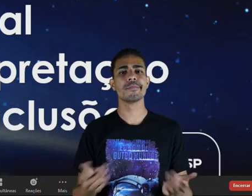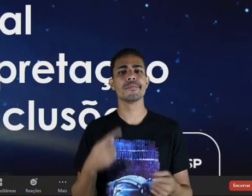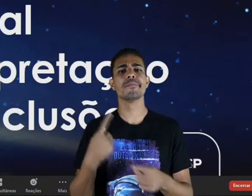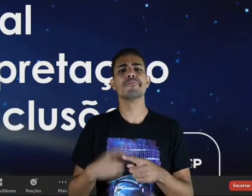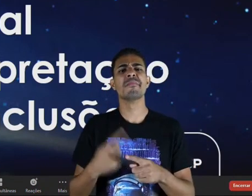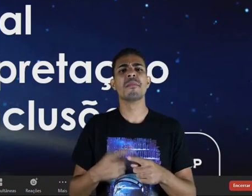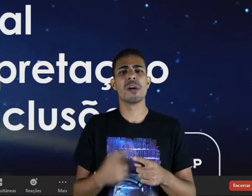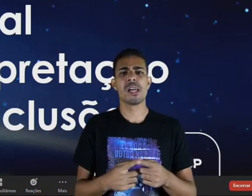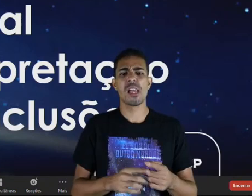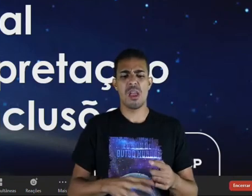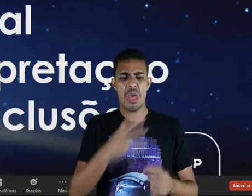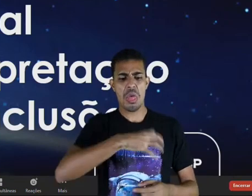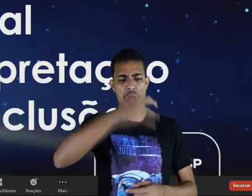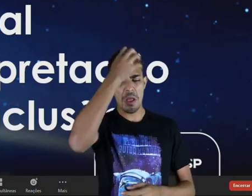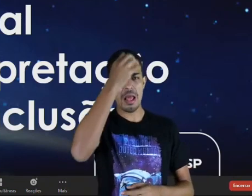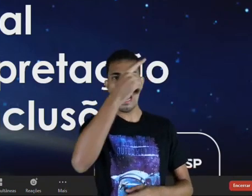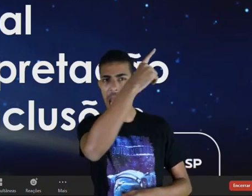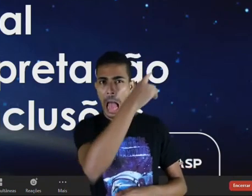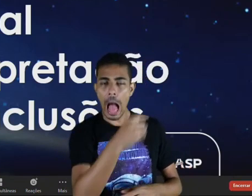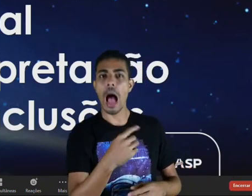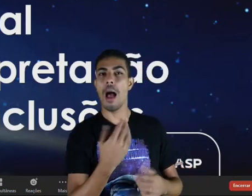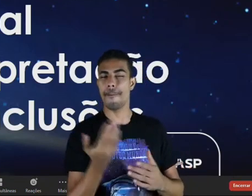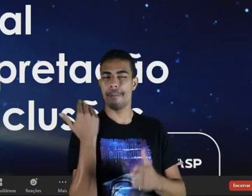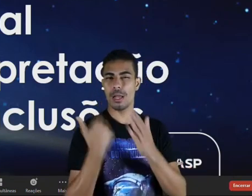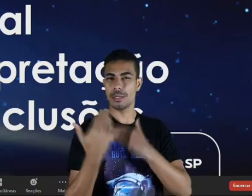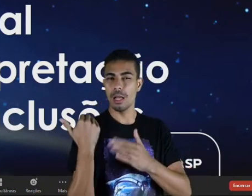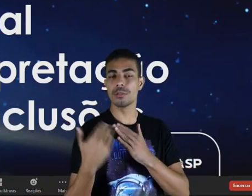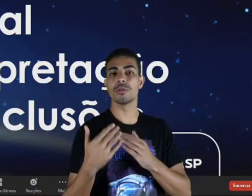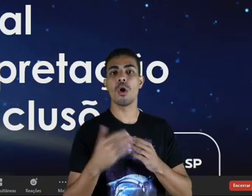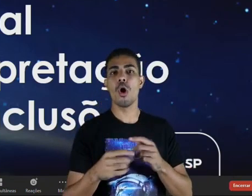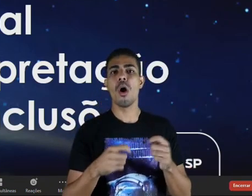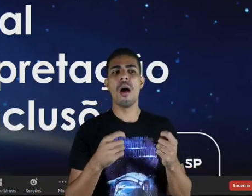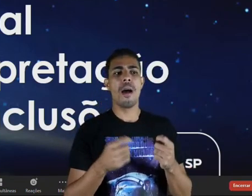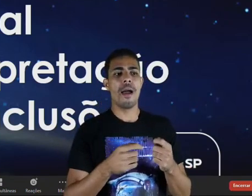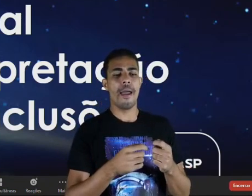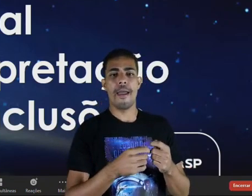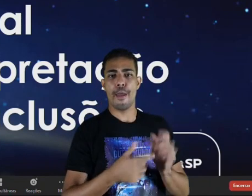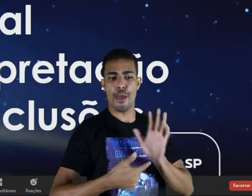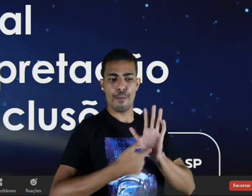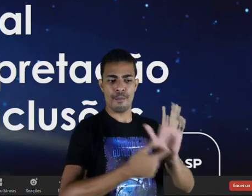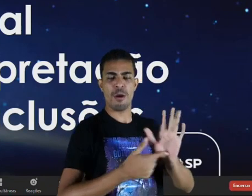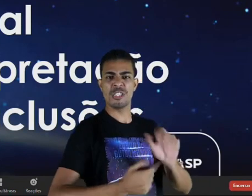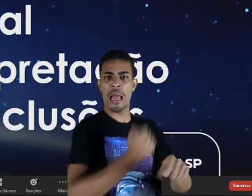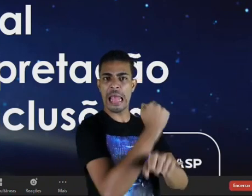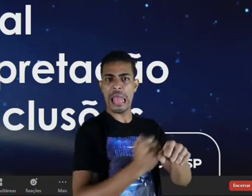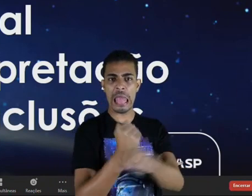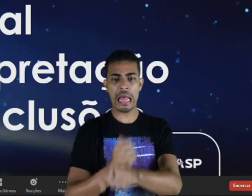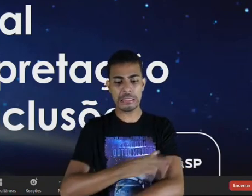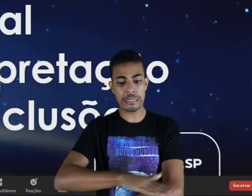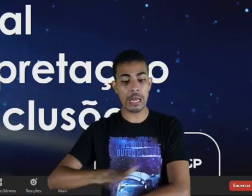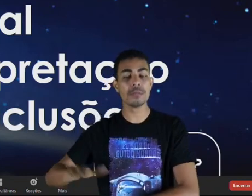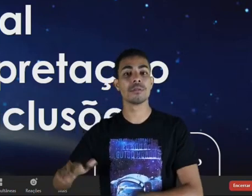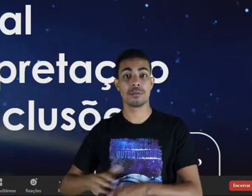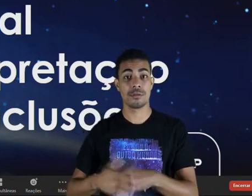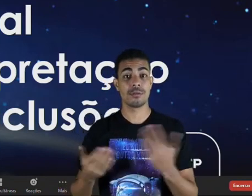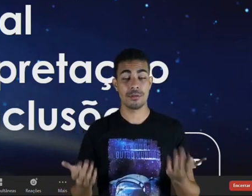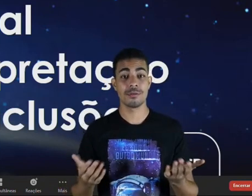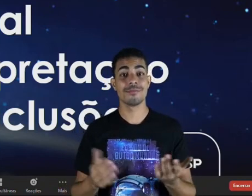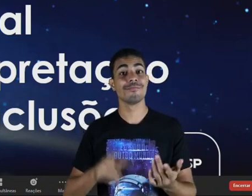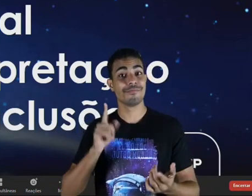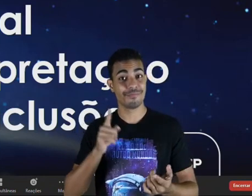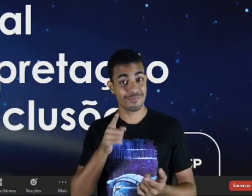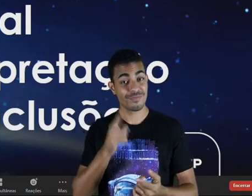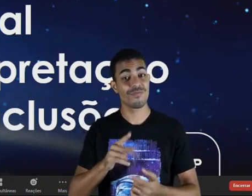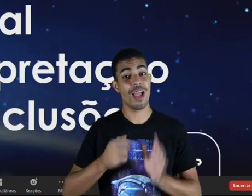as criancinhas é o mesmo Herodes que vai aparecer no livro de Atos dos Apóstolos? Quem era esse Herodes? Esse contexto histórico vai ajudar